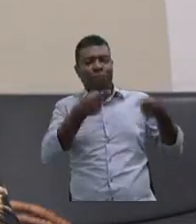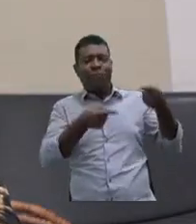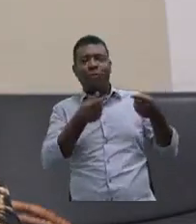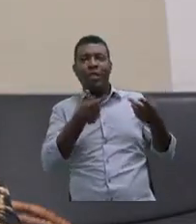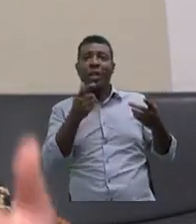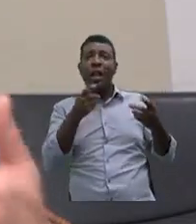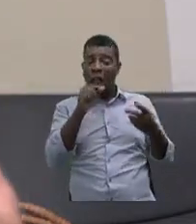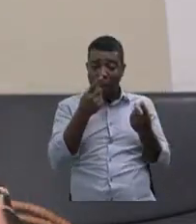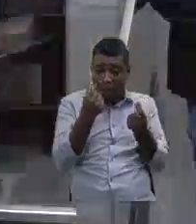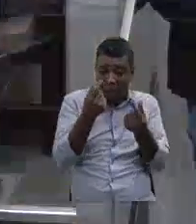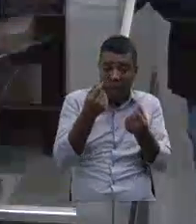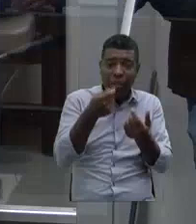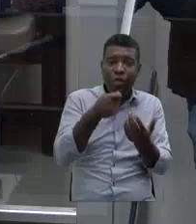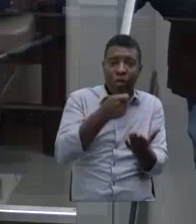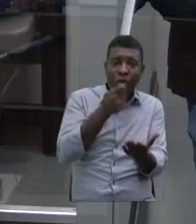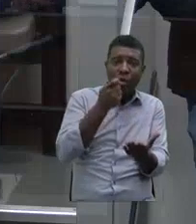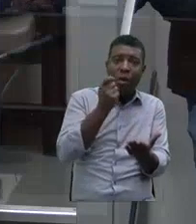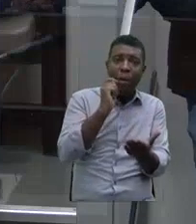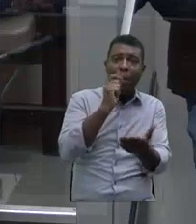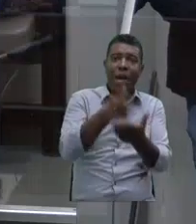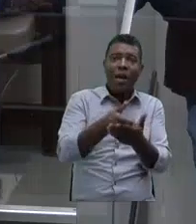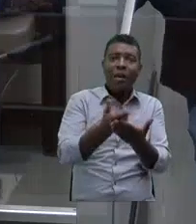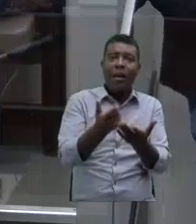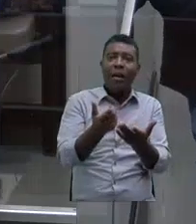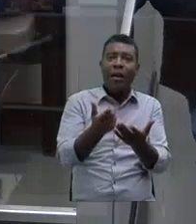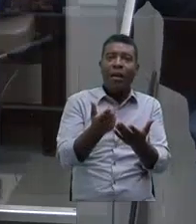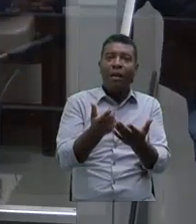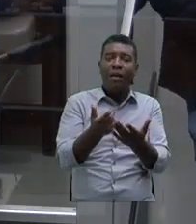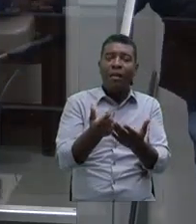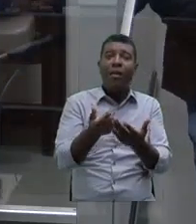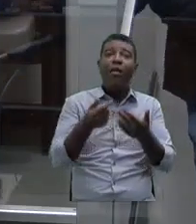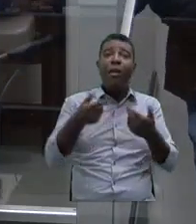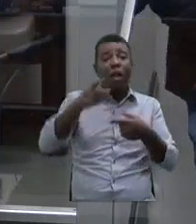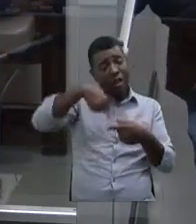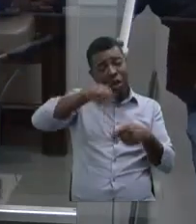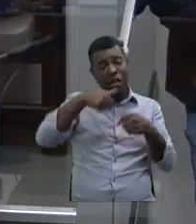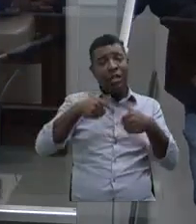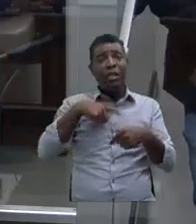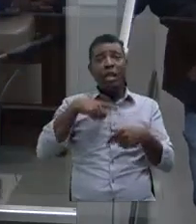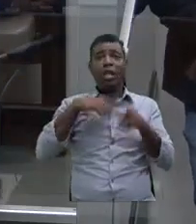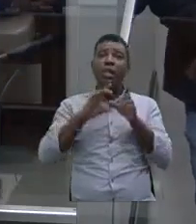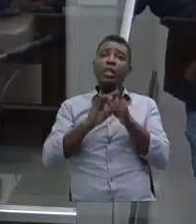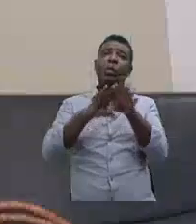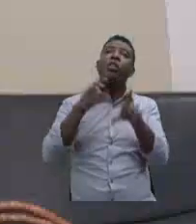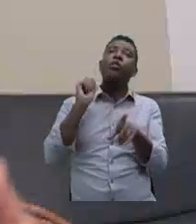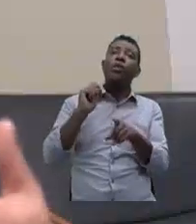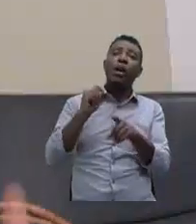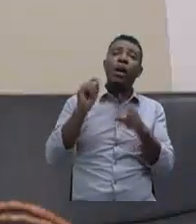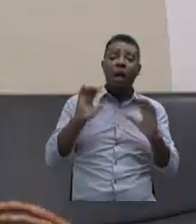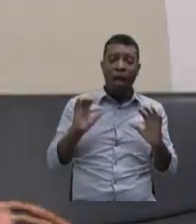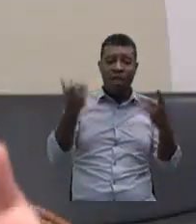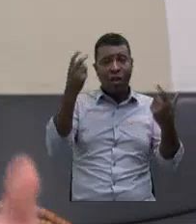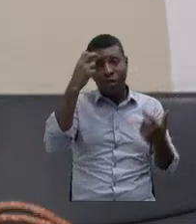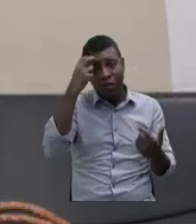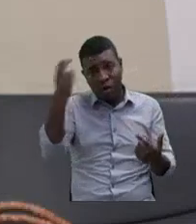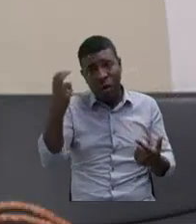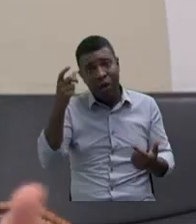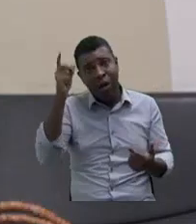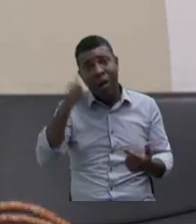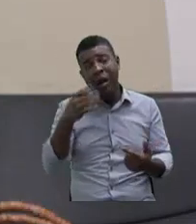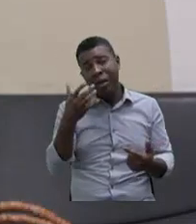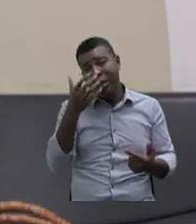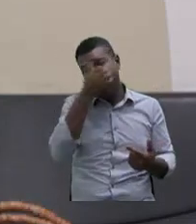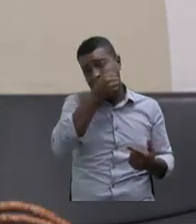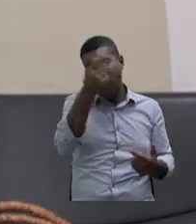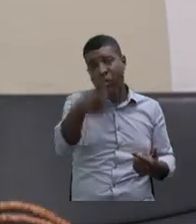preço dos locais que nós temos disponíveis, os eventos culturais têm sido a grande salvação